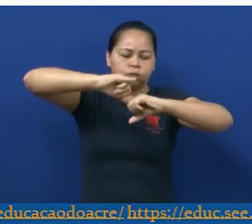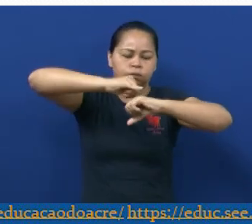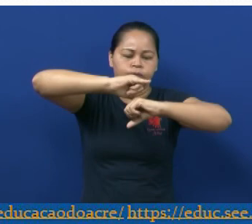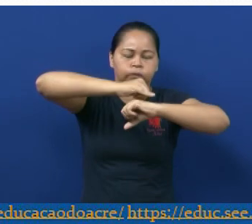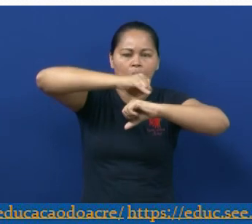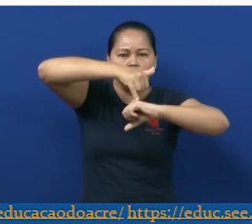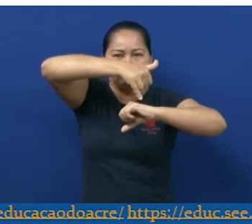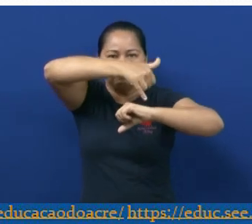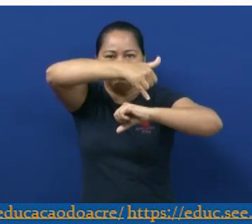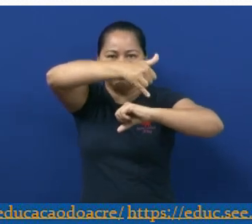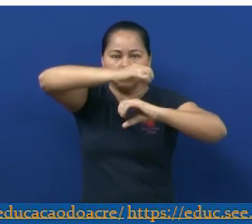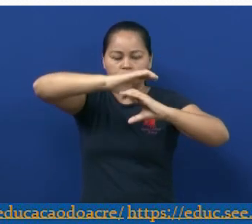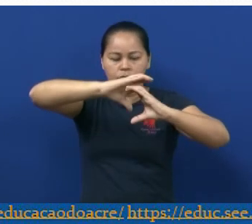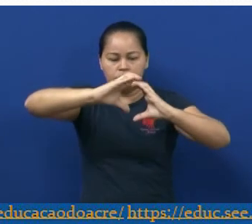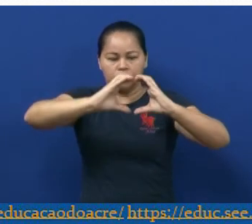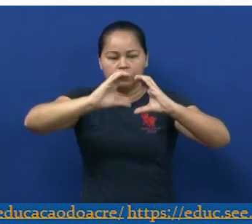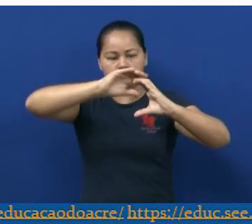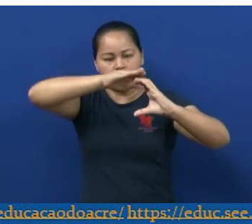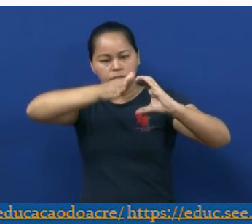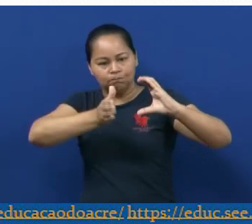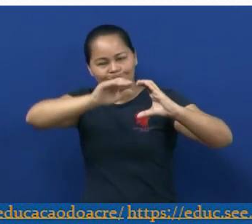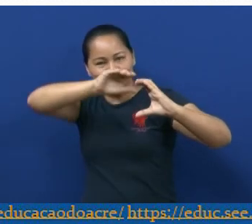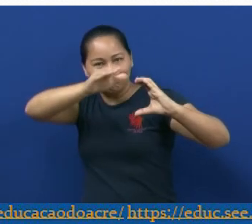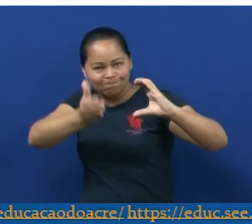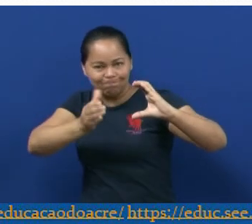de óleos.